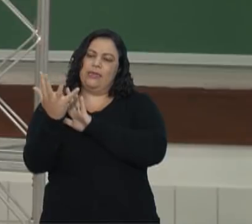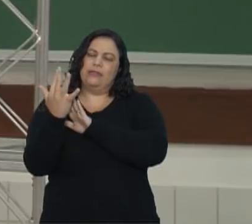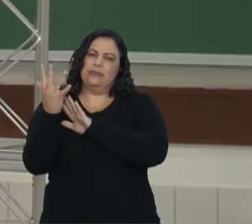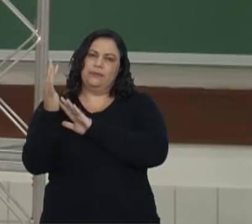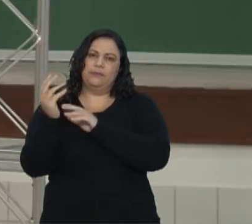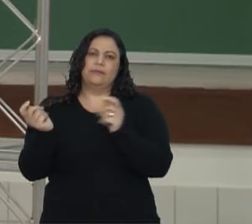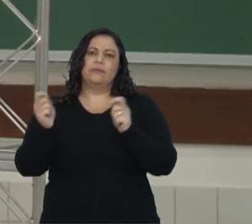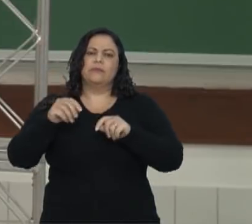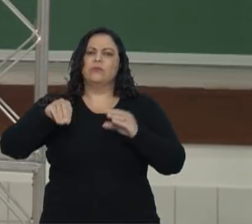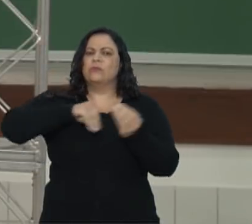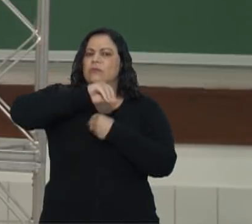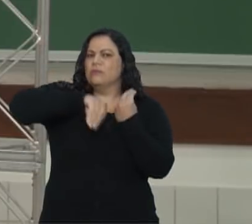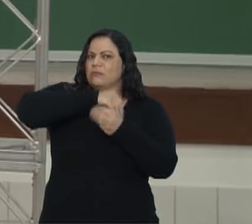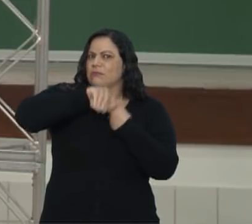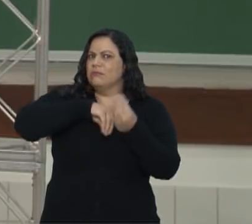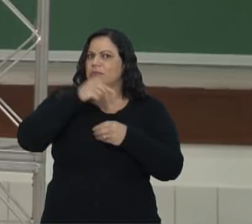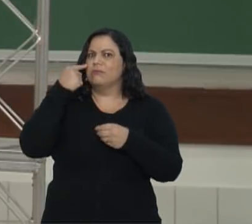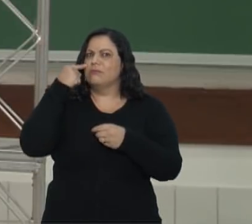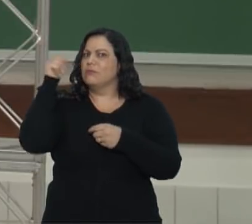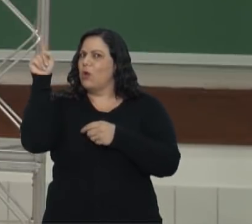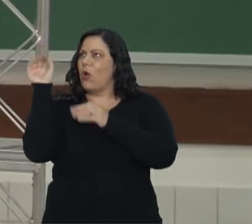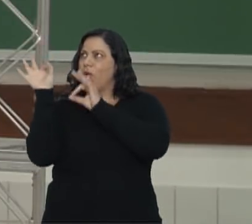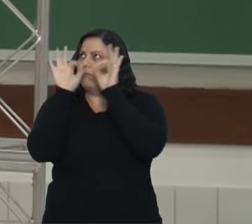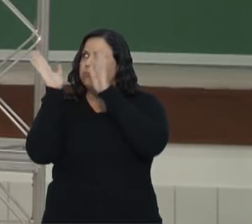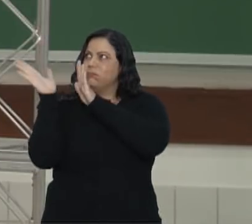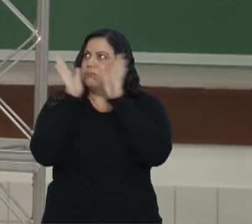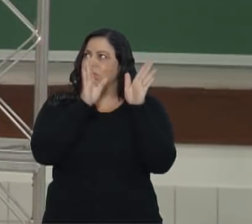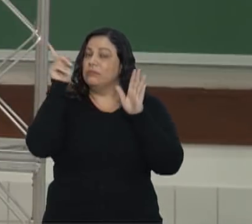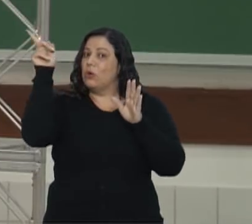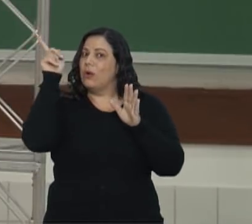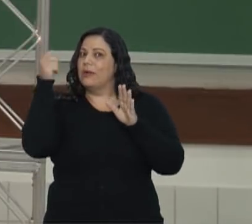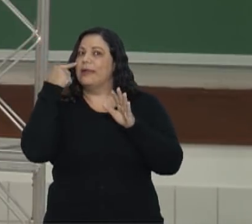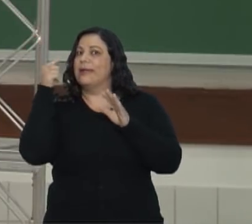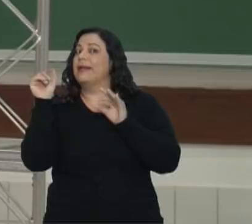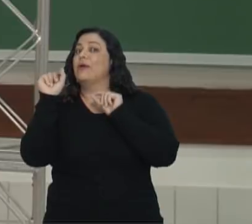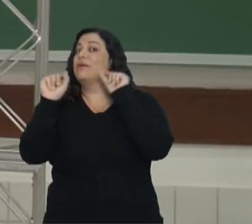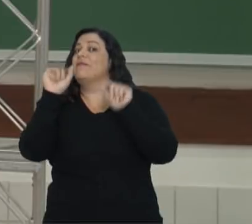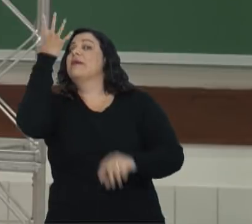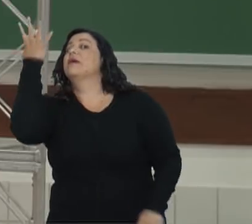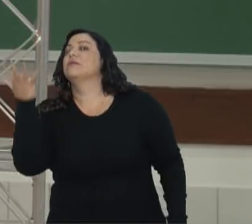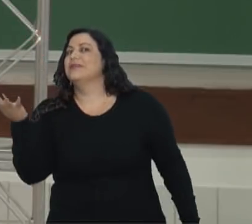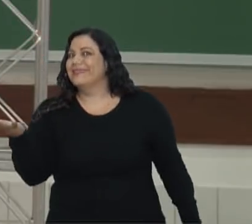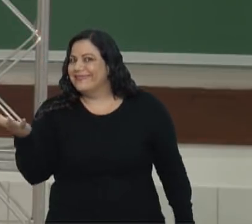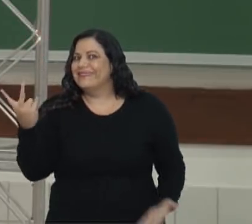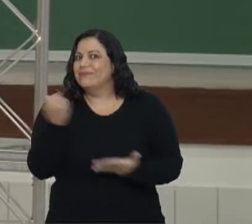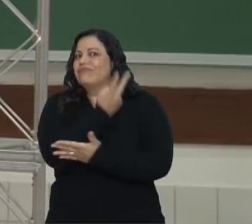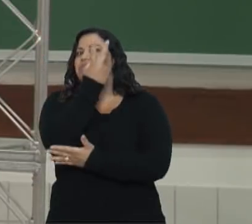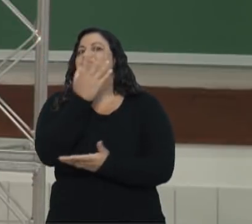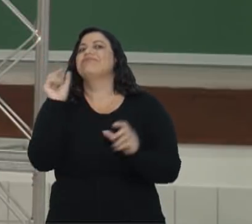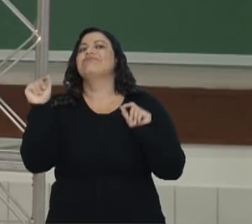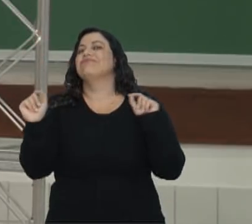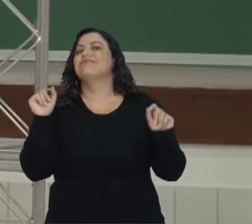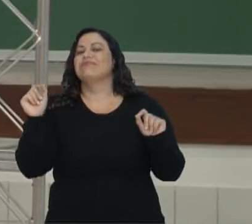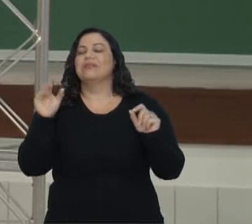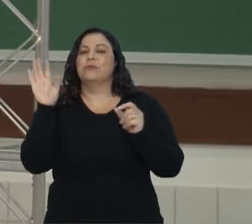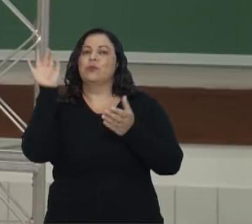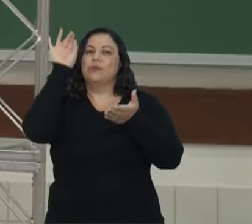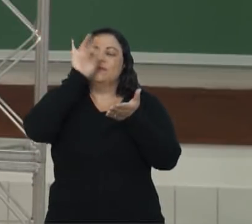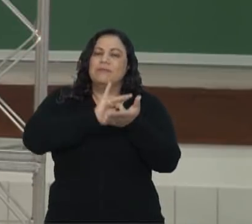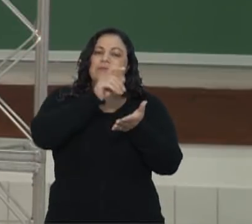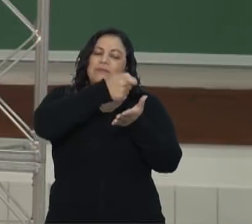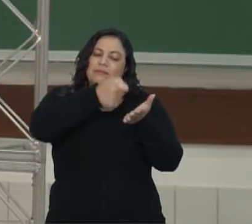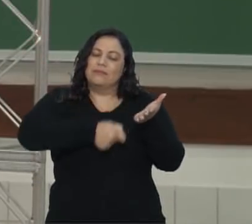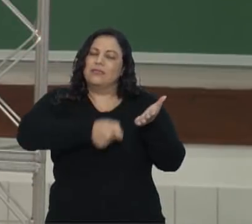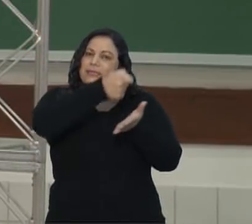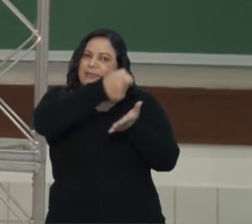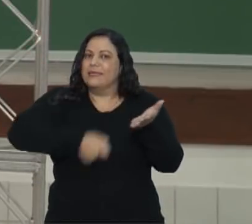reagentes distintos? Então, vou colocar um pouquinho e olhem a situação e eu quero que depois vocês registrem no caderno de vocês e